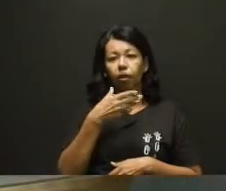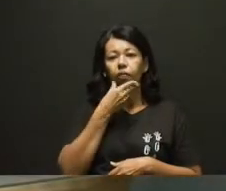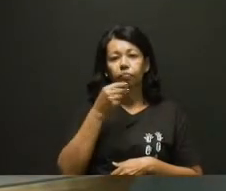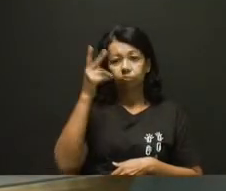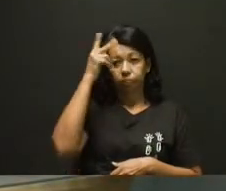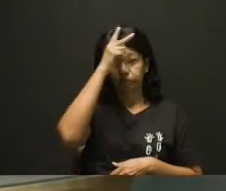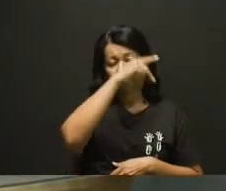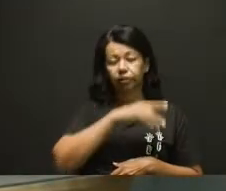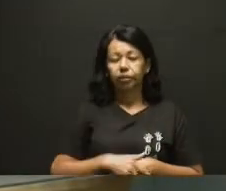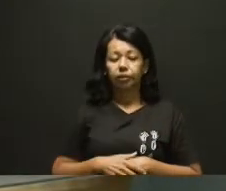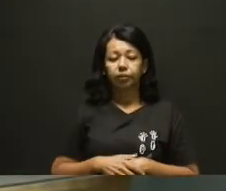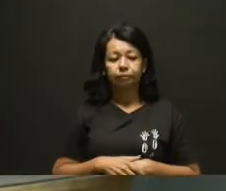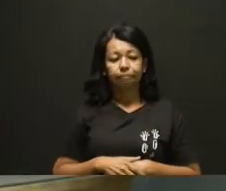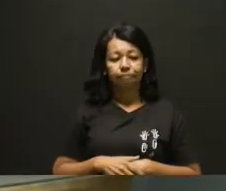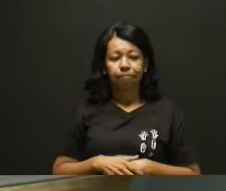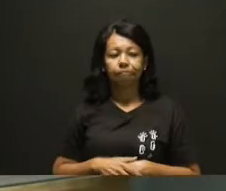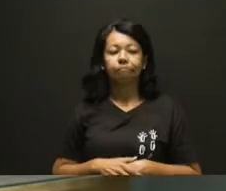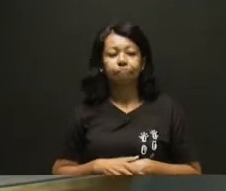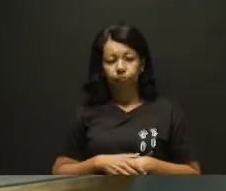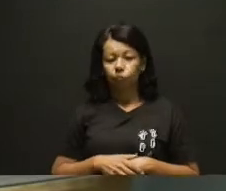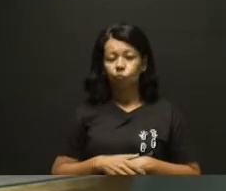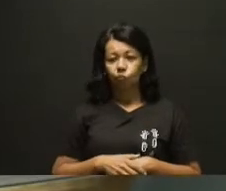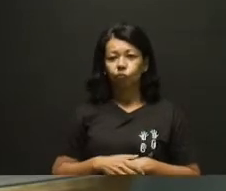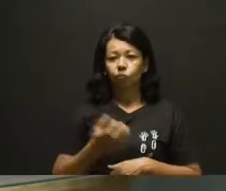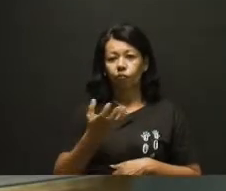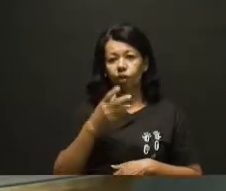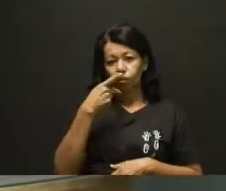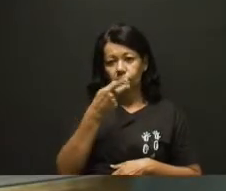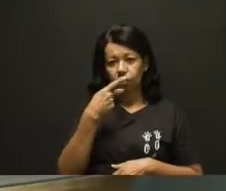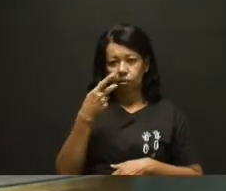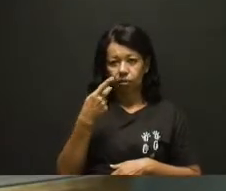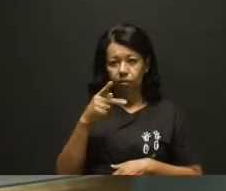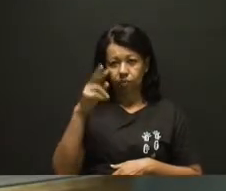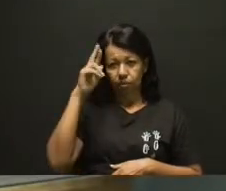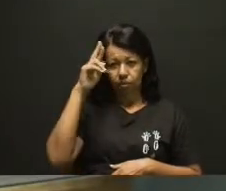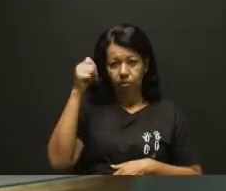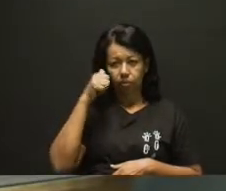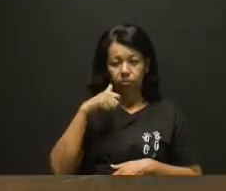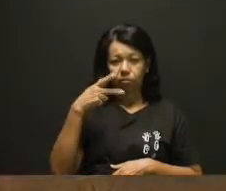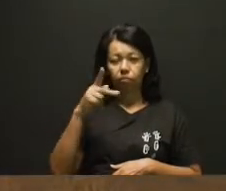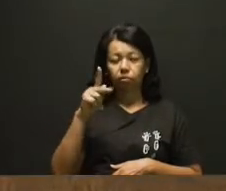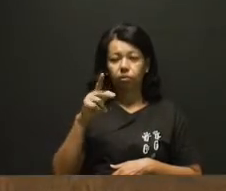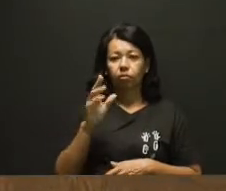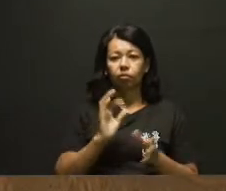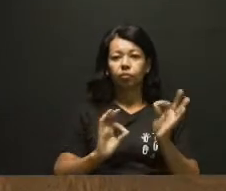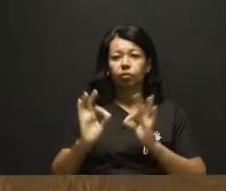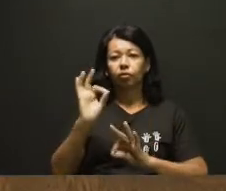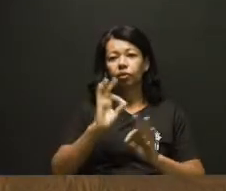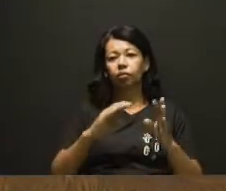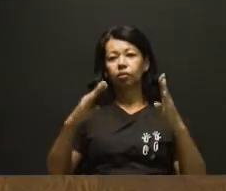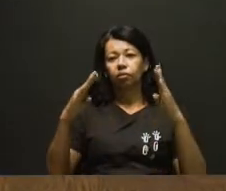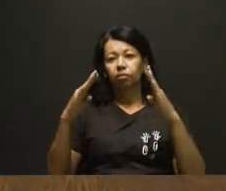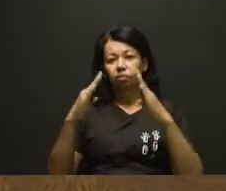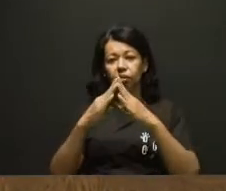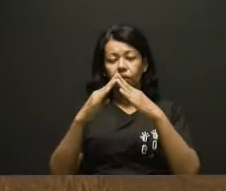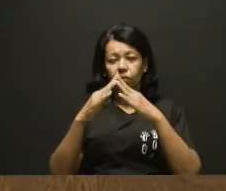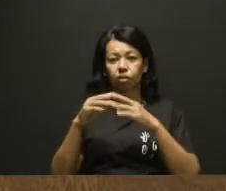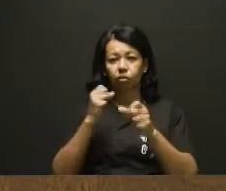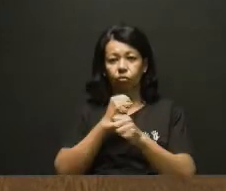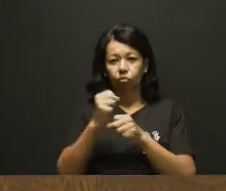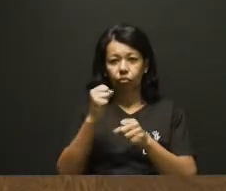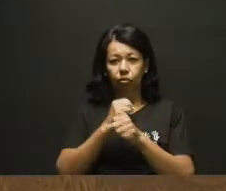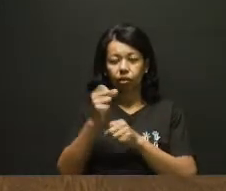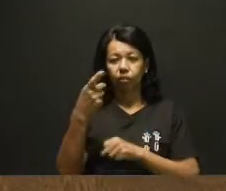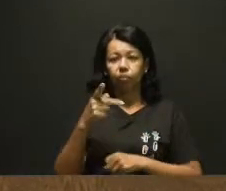bom é só quero dizer à senhora elas são os projetos habitacionais né construído